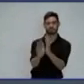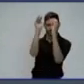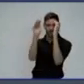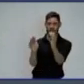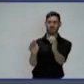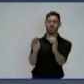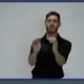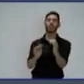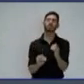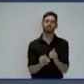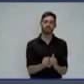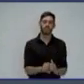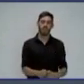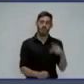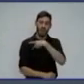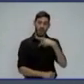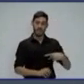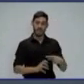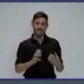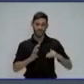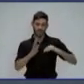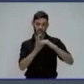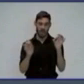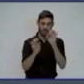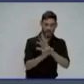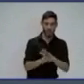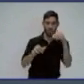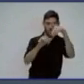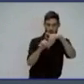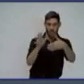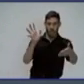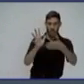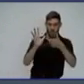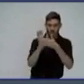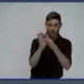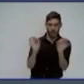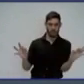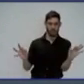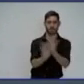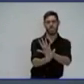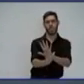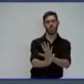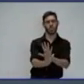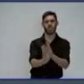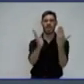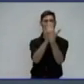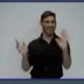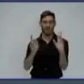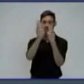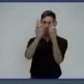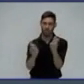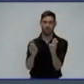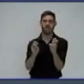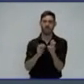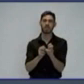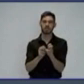O presidente do Senado afirmou que após a votação da proposta o assunto estaria encerrado. Cumpriu